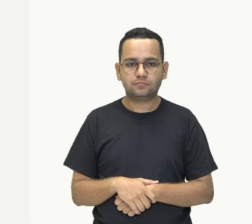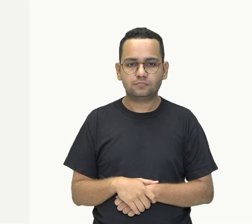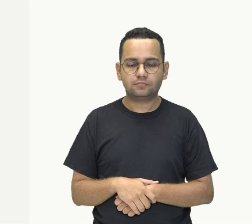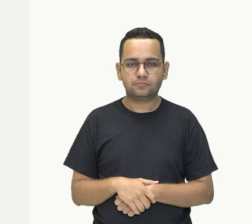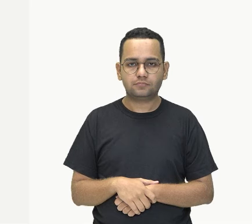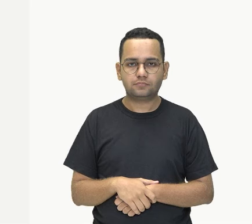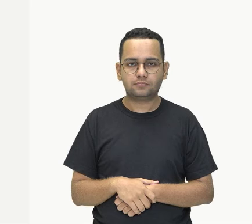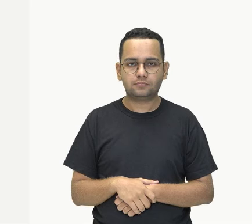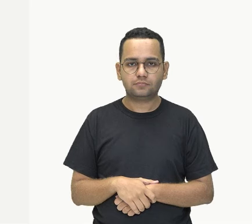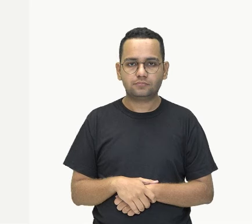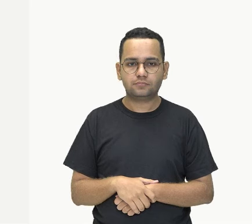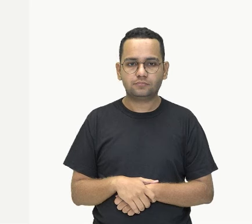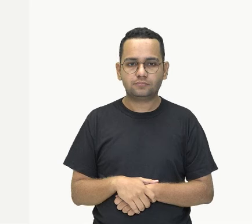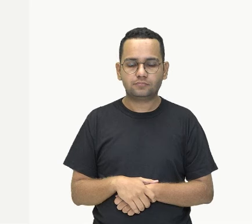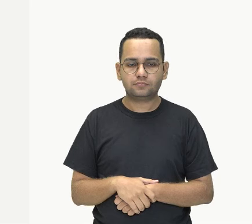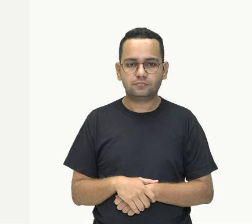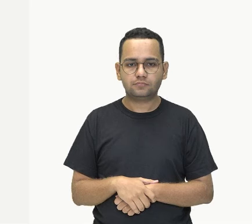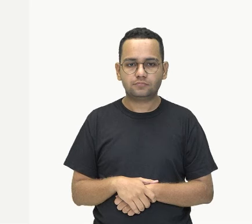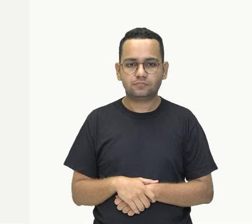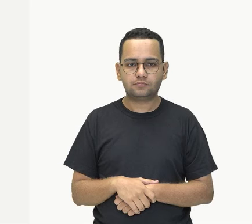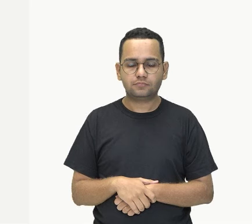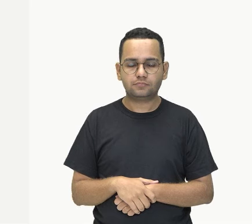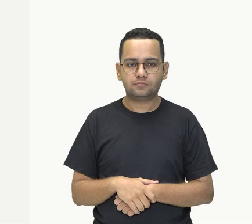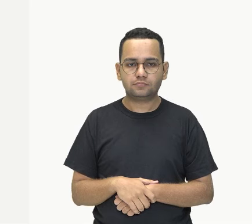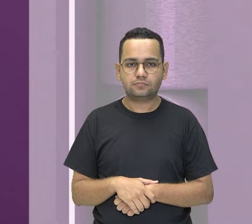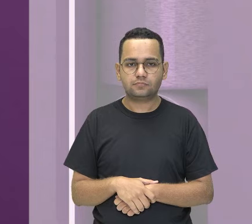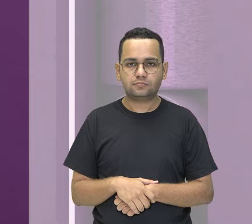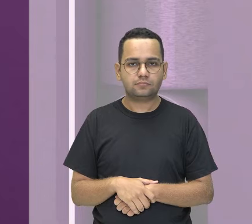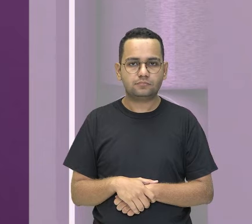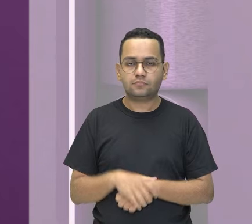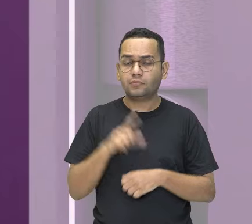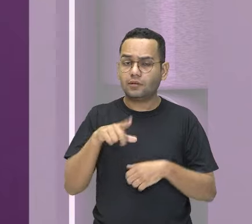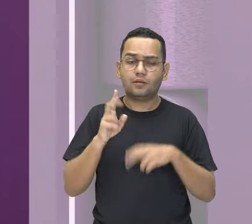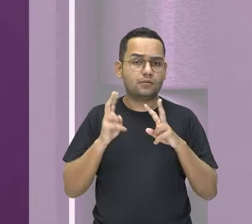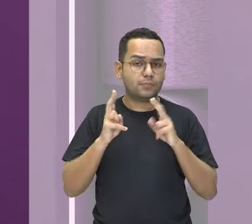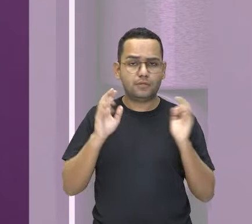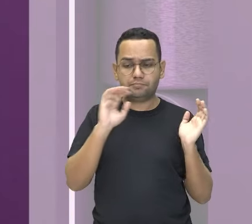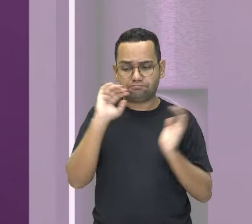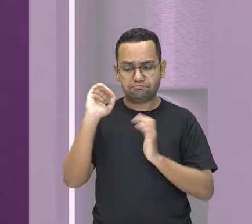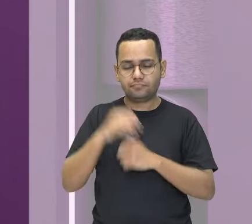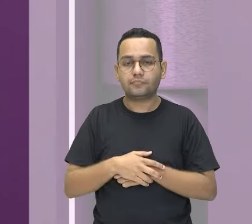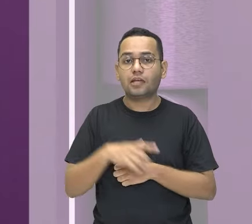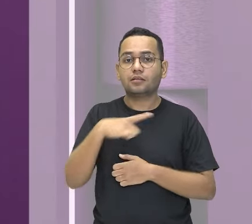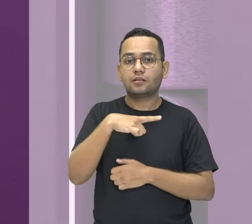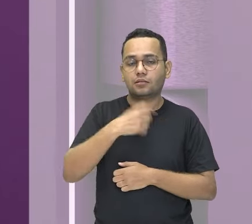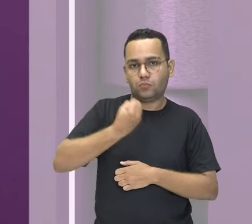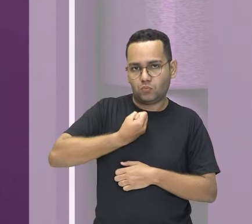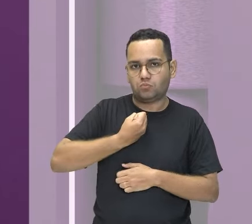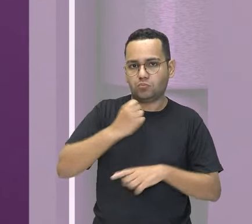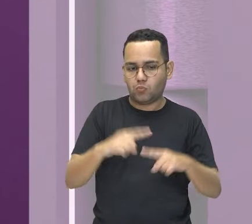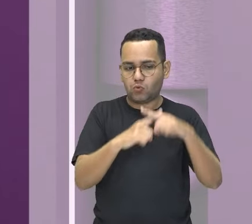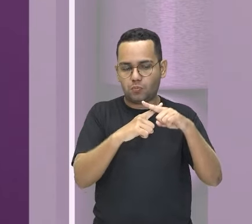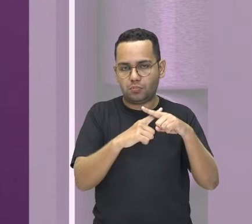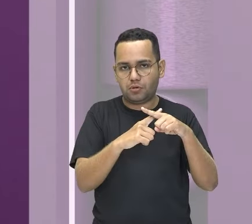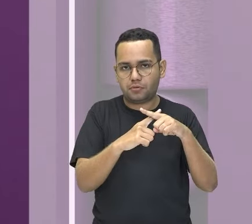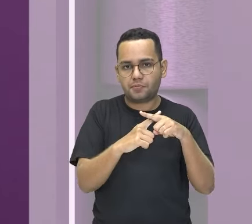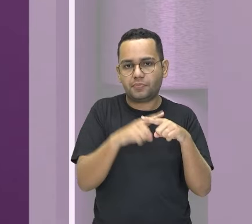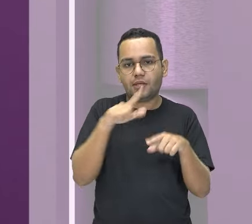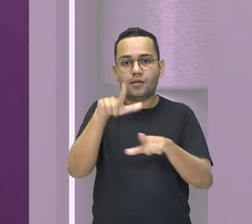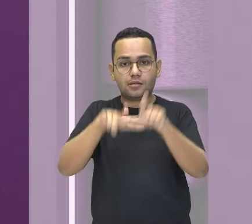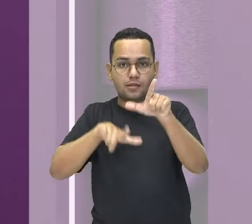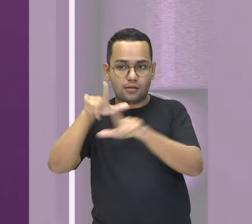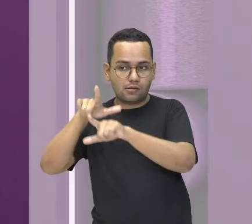pessoal, é sempre do mesmo jeito. A gente multiplica os coeficientes e a parte literal a gente aplica